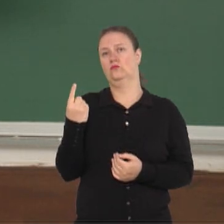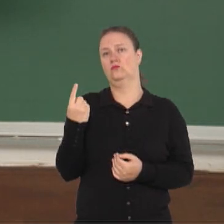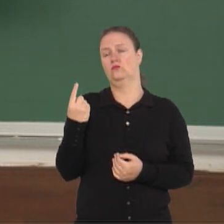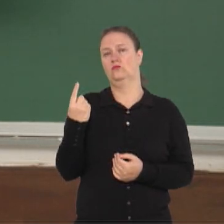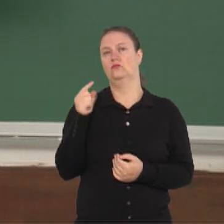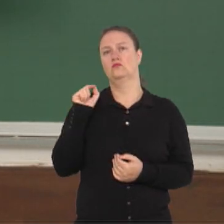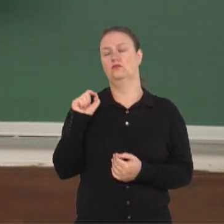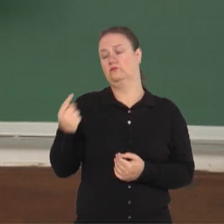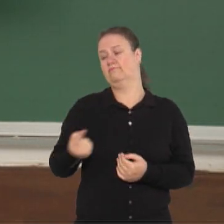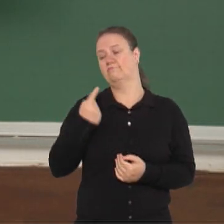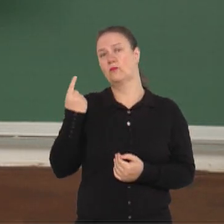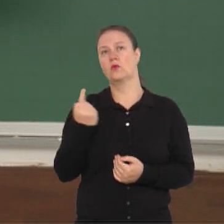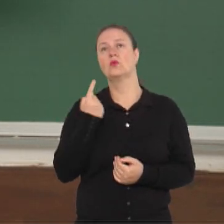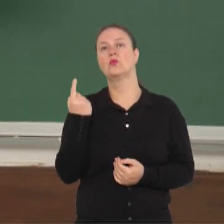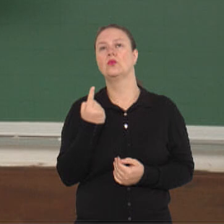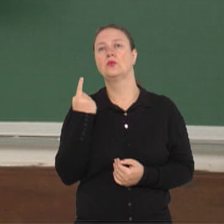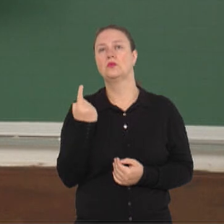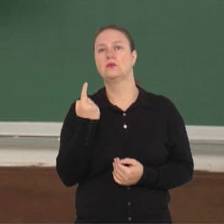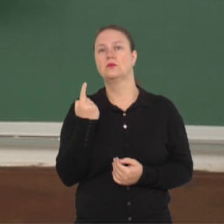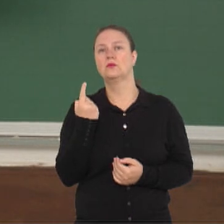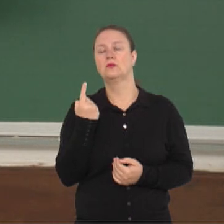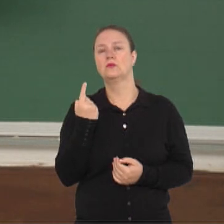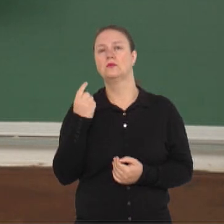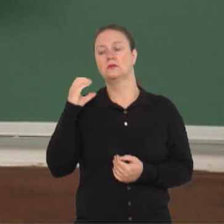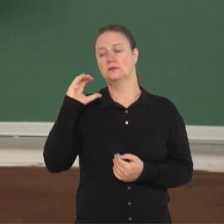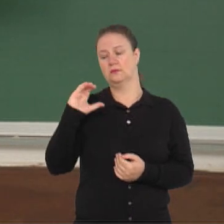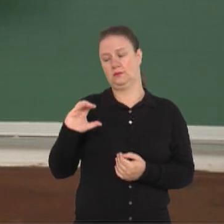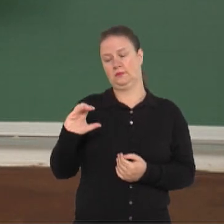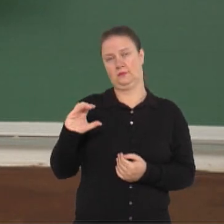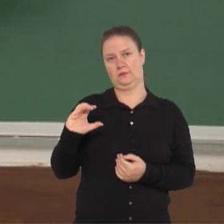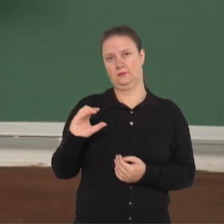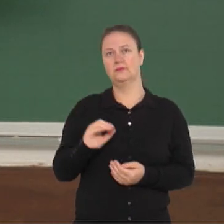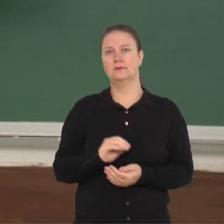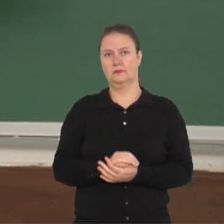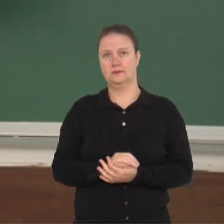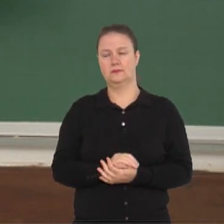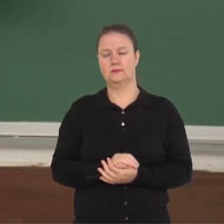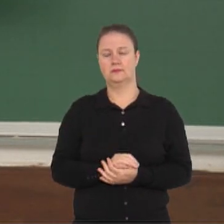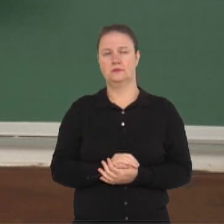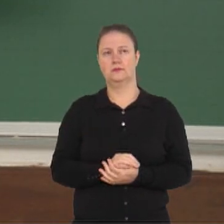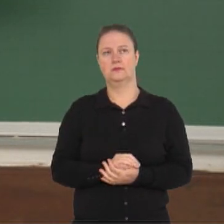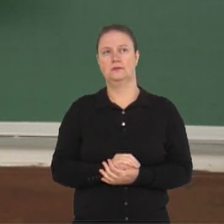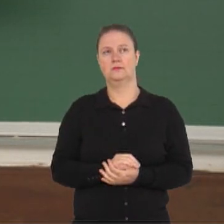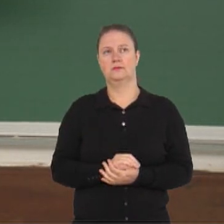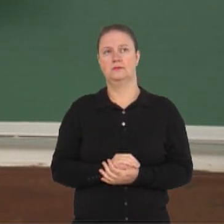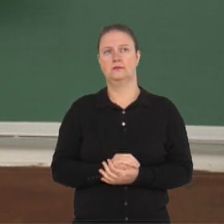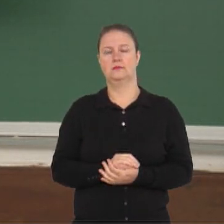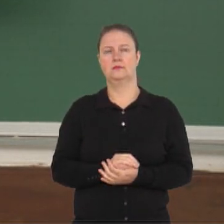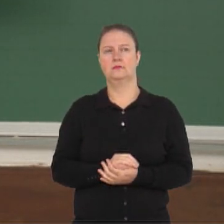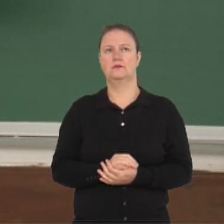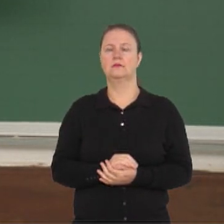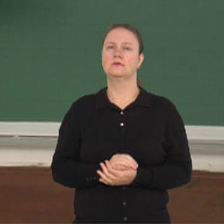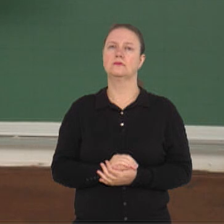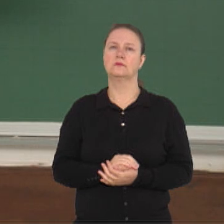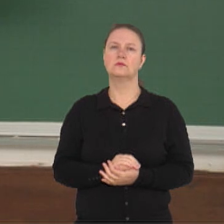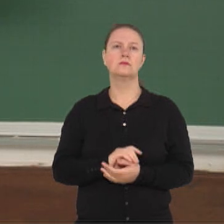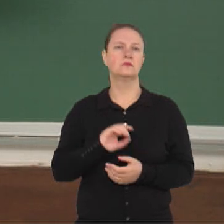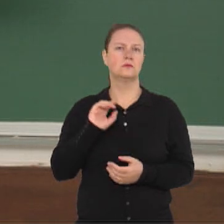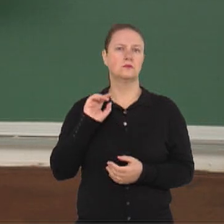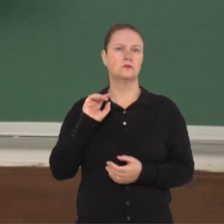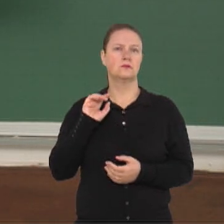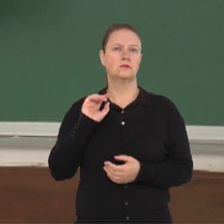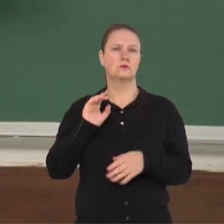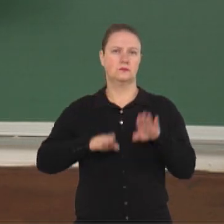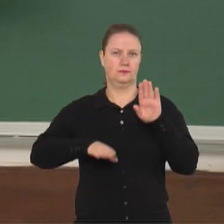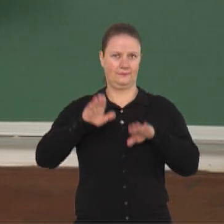termo independente, seria o nosso coeficiente c, termo independente da função, termo independente da variável